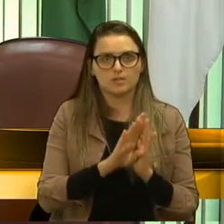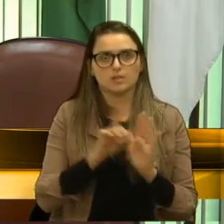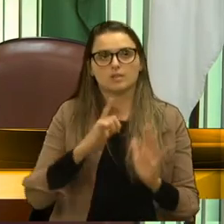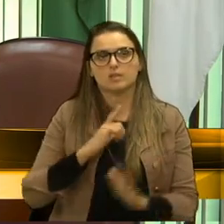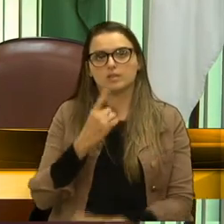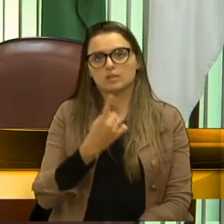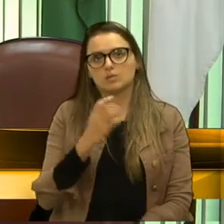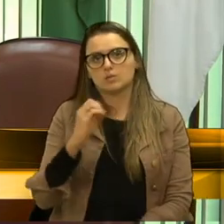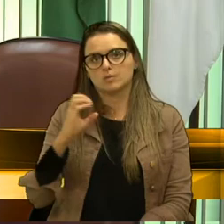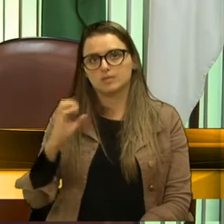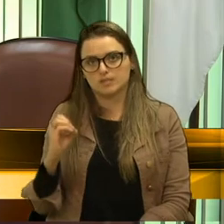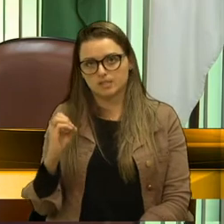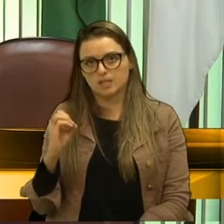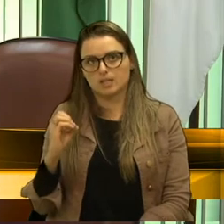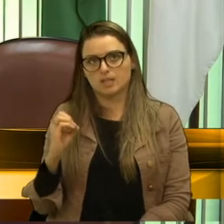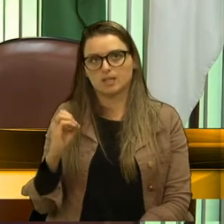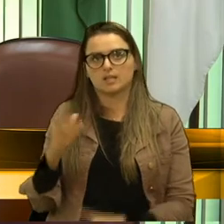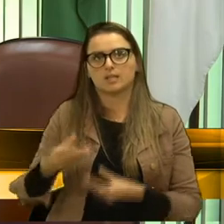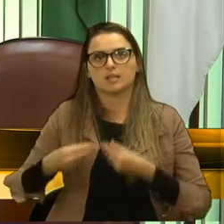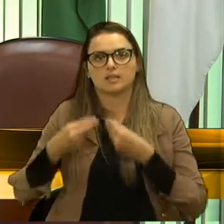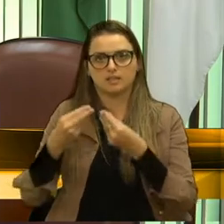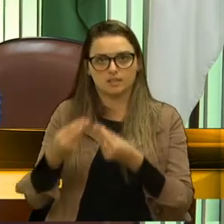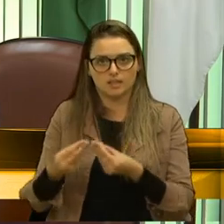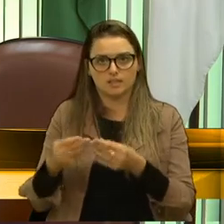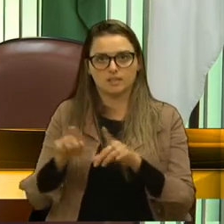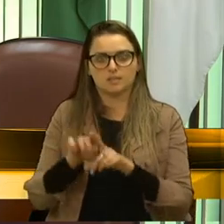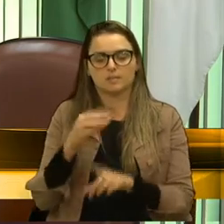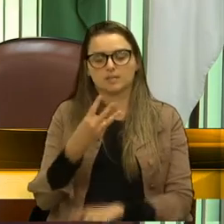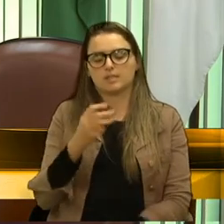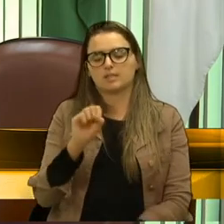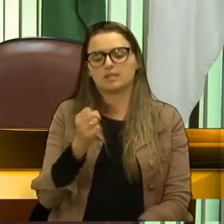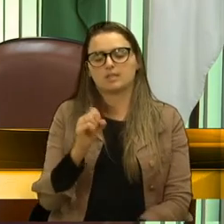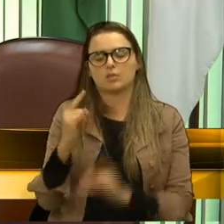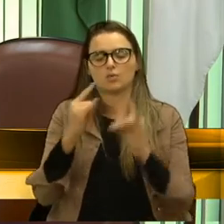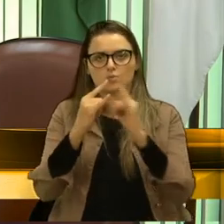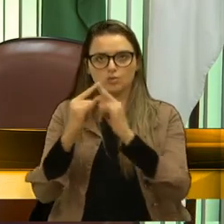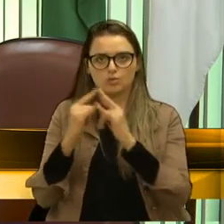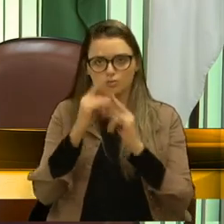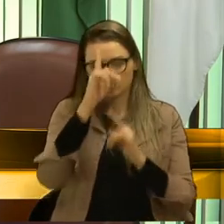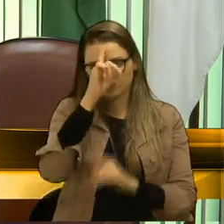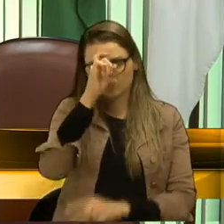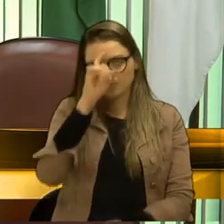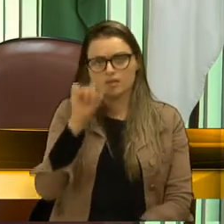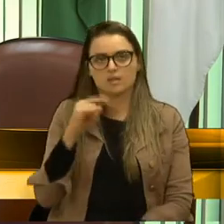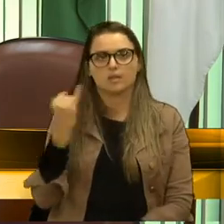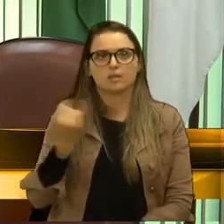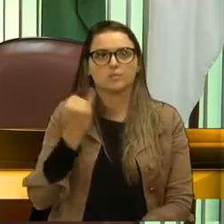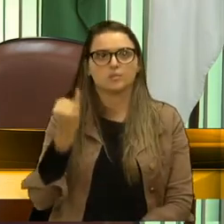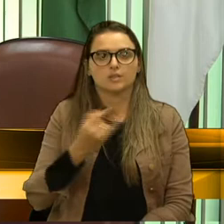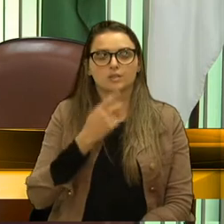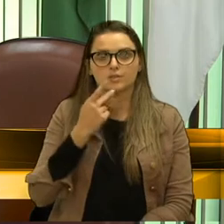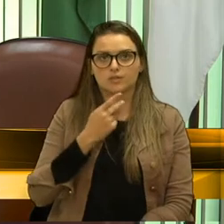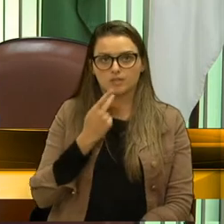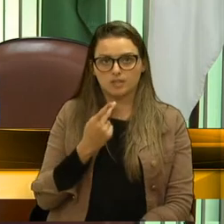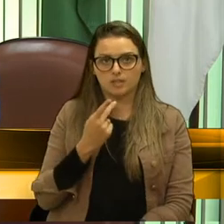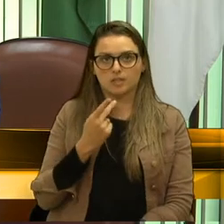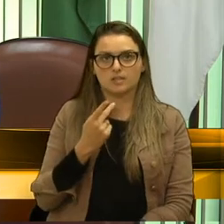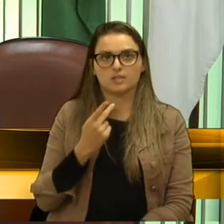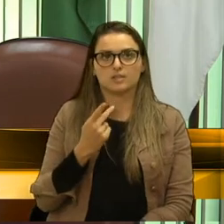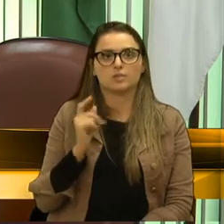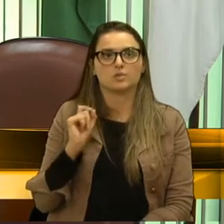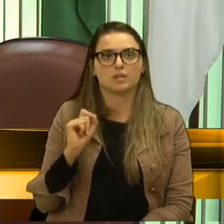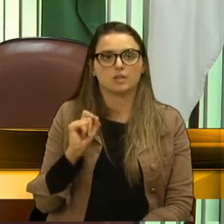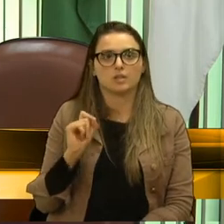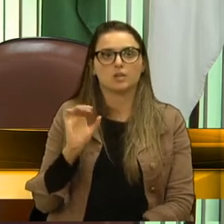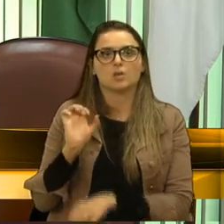100 unidades encaminhadas para 38 instituições. Então, é importante fazer essa fala, né, no sentido de que